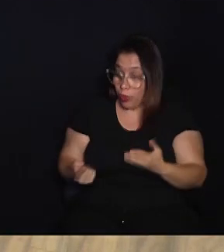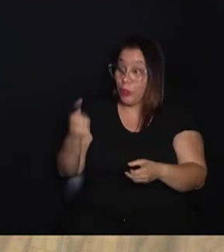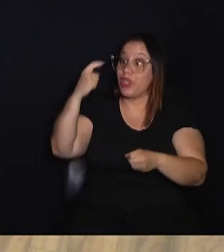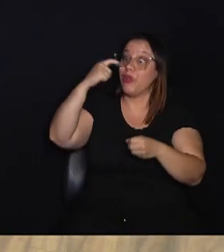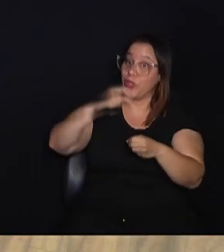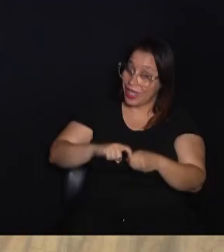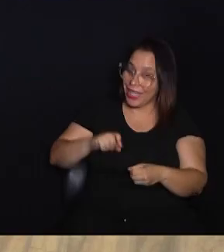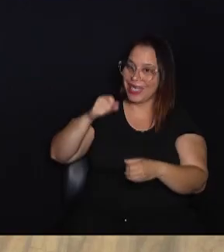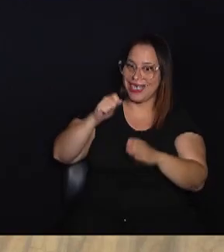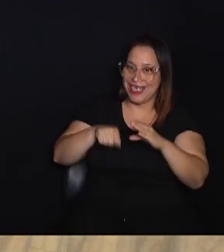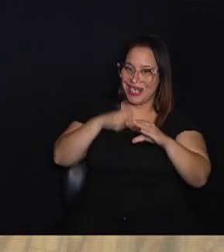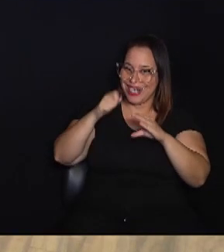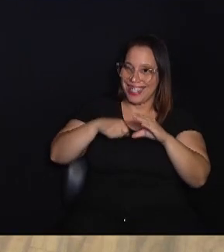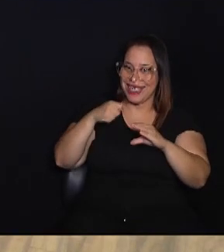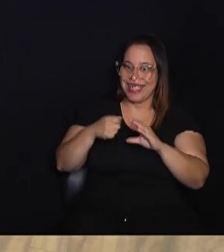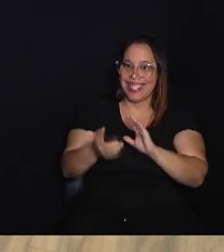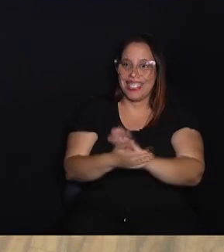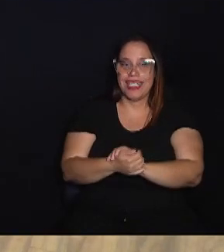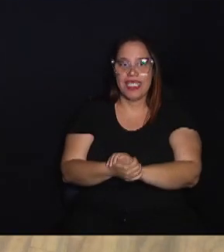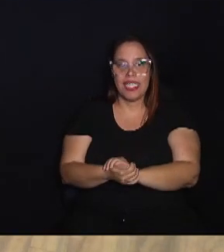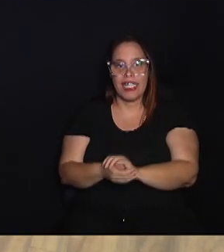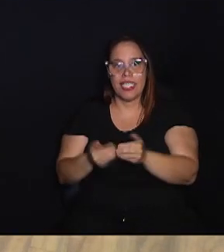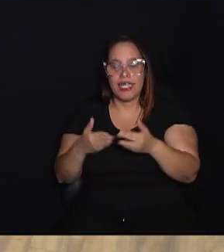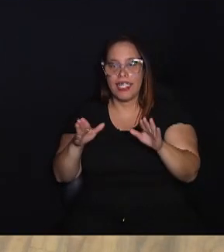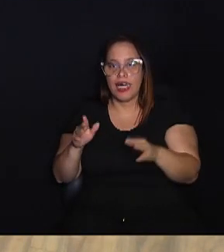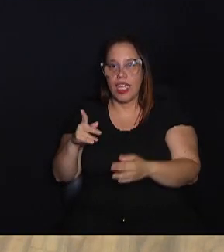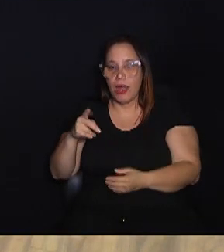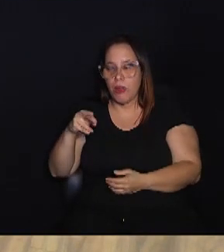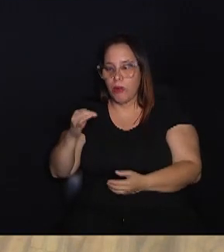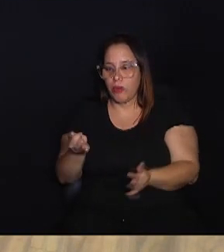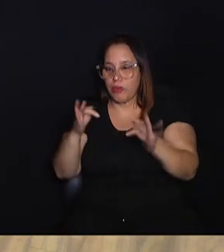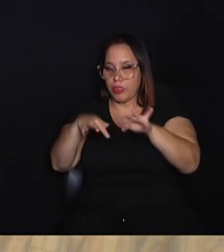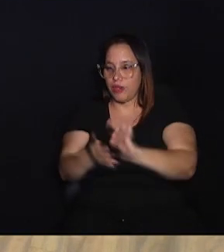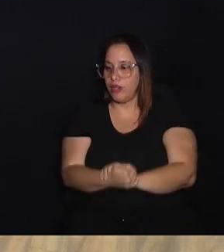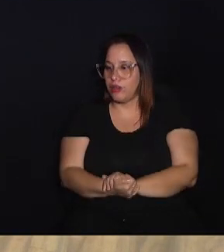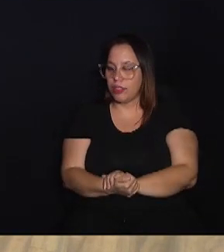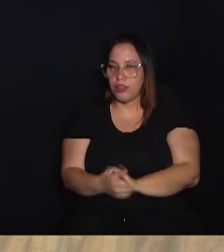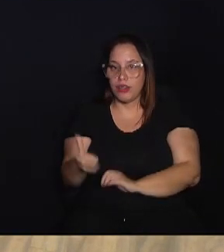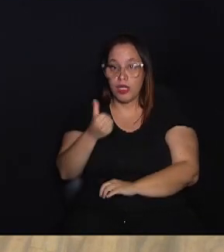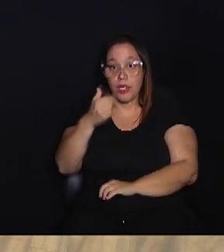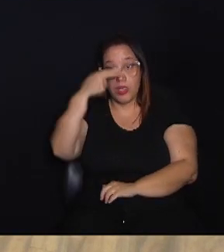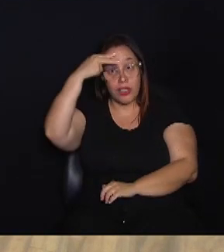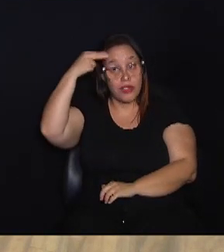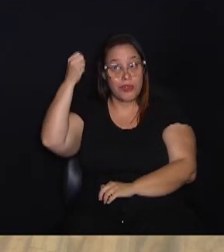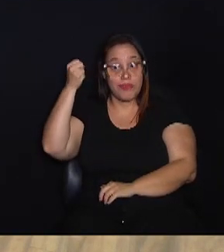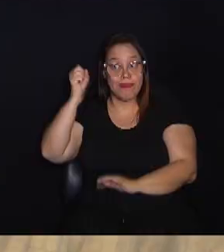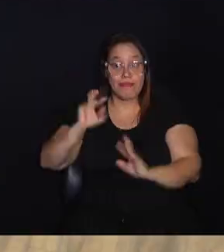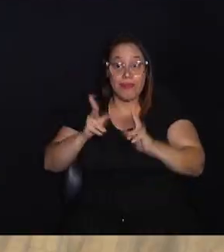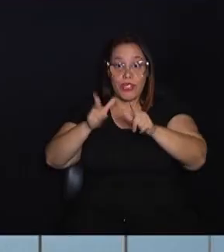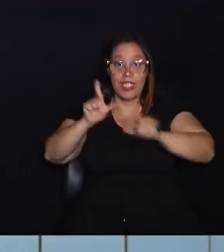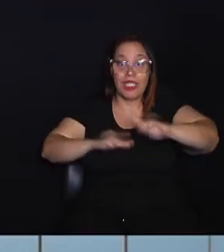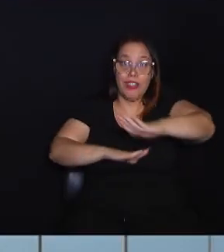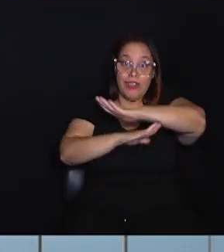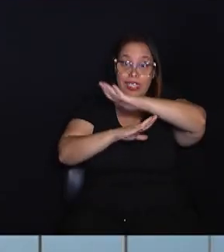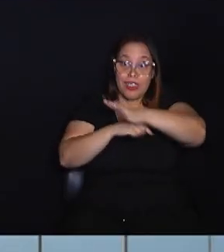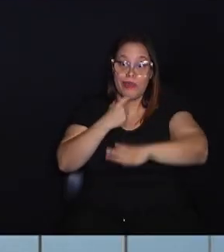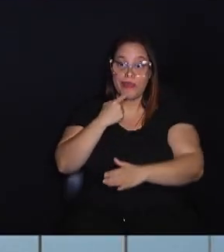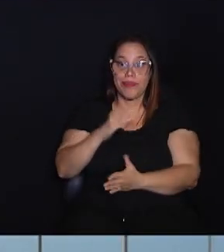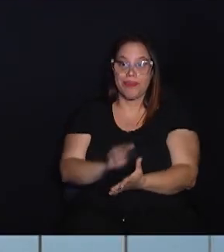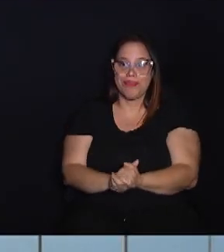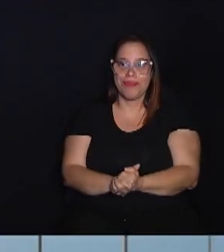até aqui aos nossos estúdios e fica aberto aí para suas considerações finais. Primeiro, Gabriel, você, toda a TV Câmara, por